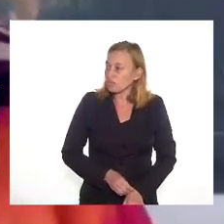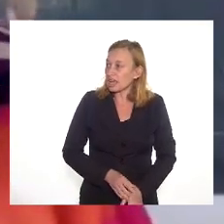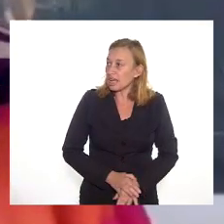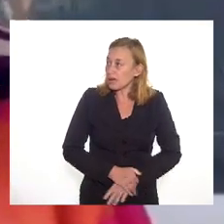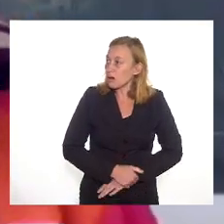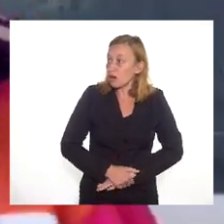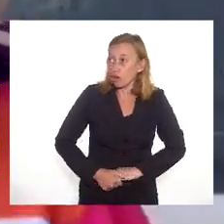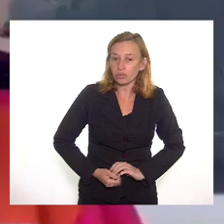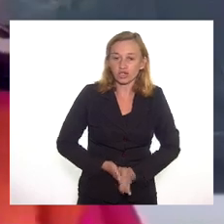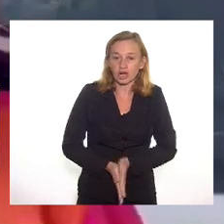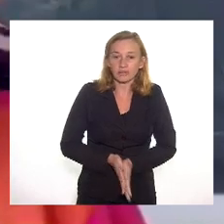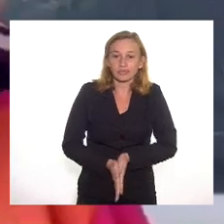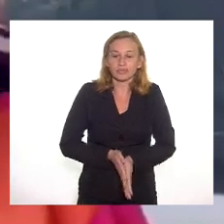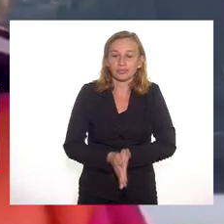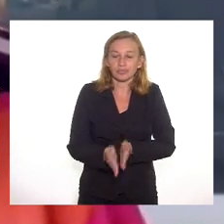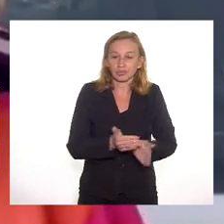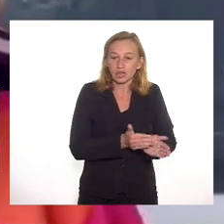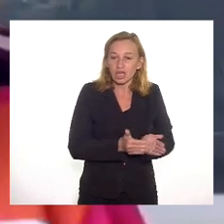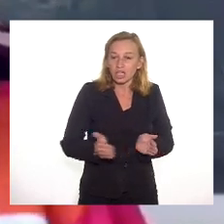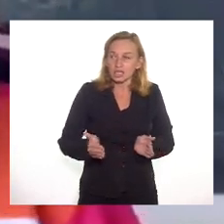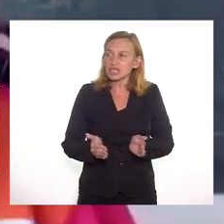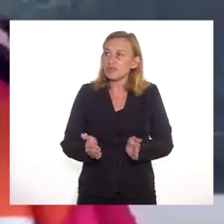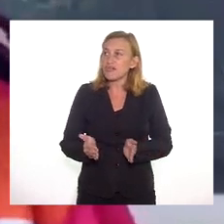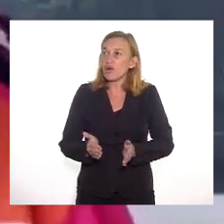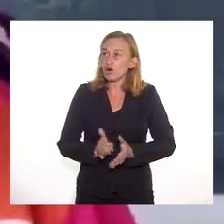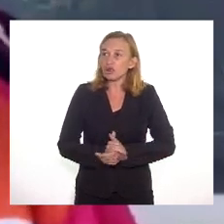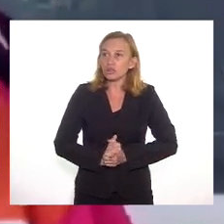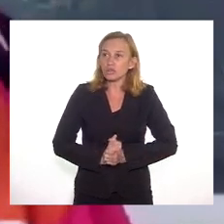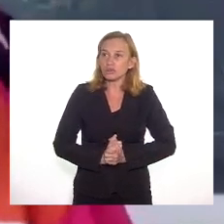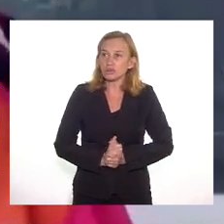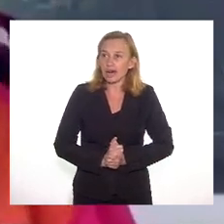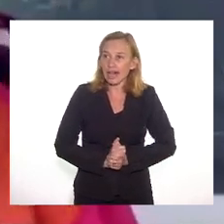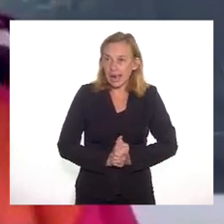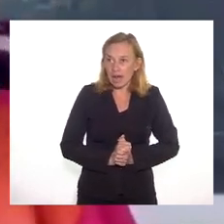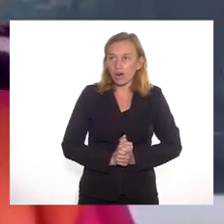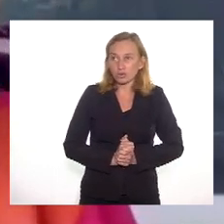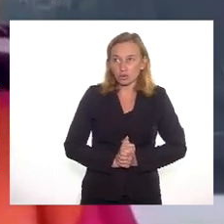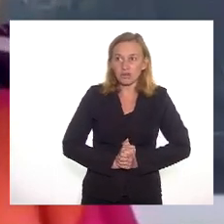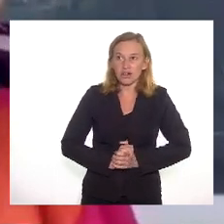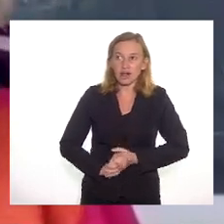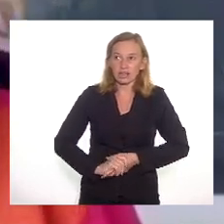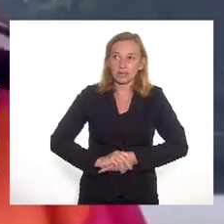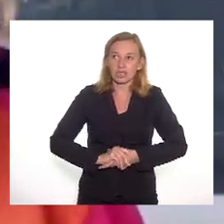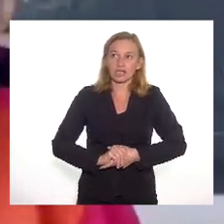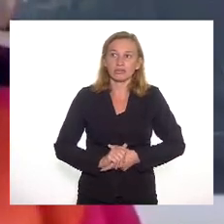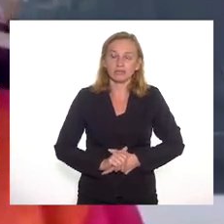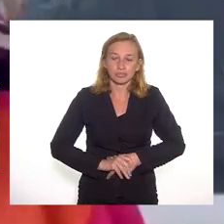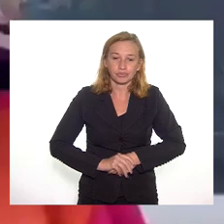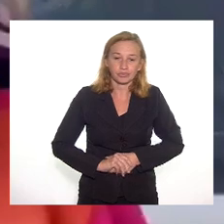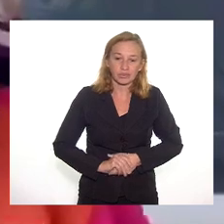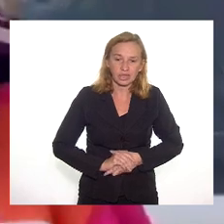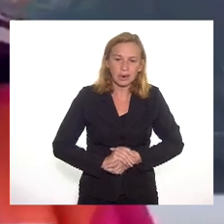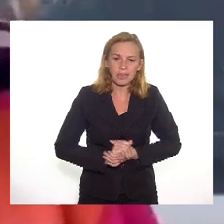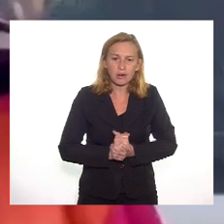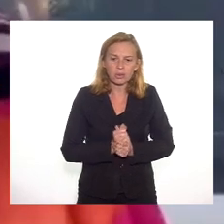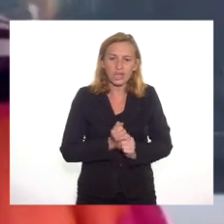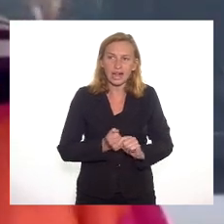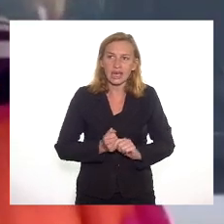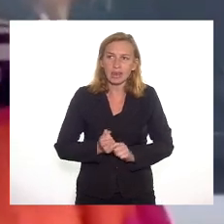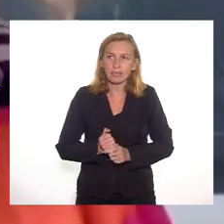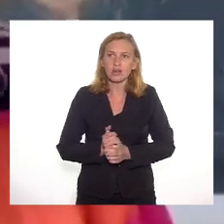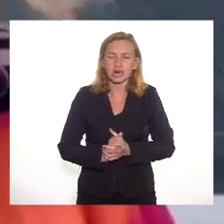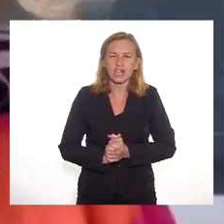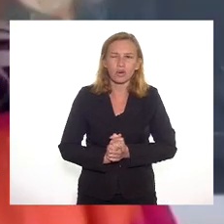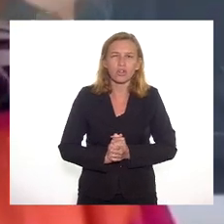de drogas. Esse processo tramitou. E hoje ele está em trânsito em julgado, ou seja, basicamente arquivado, porque nada